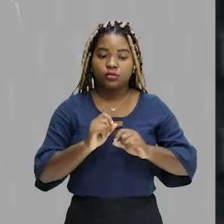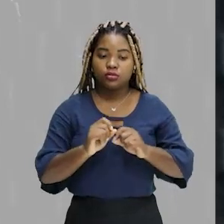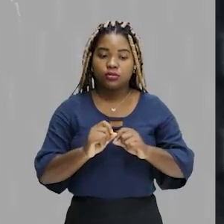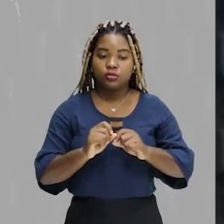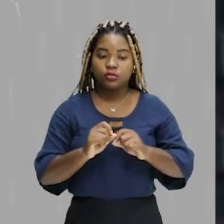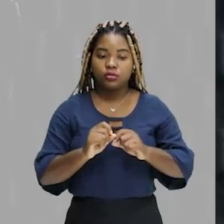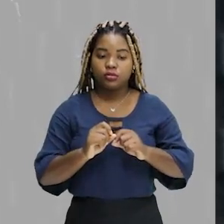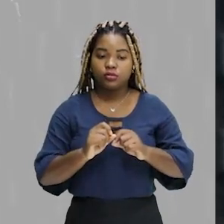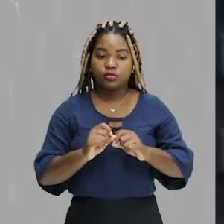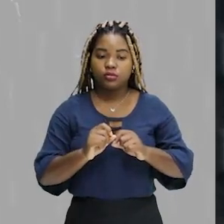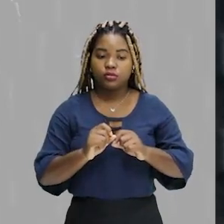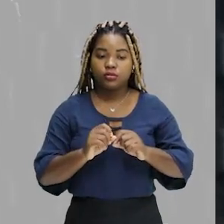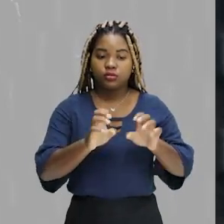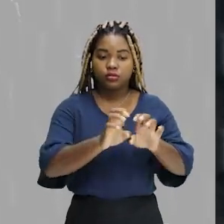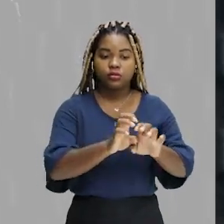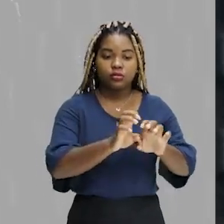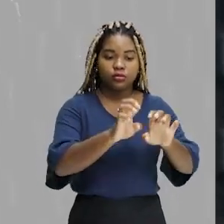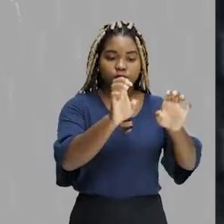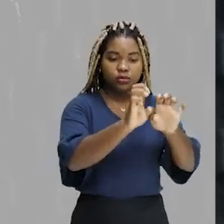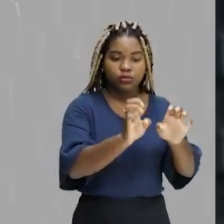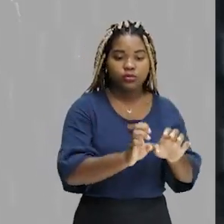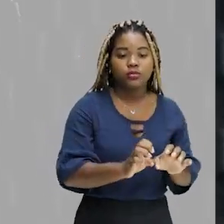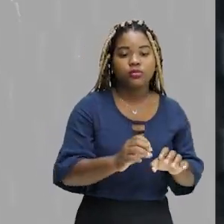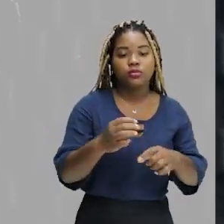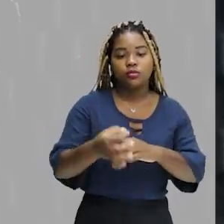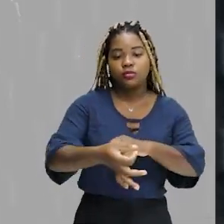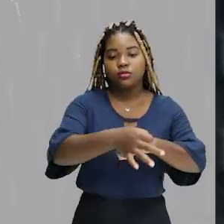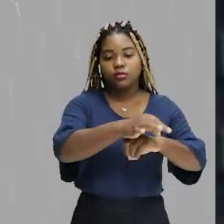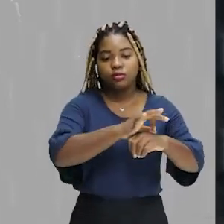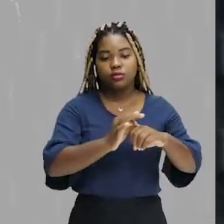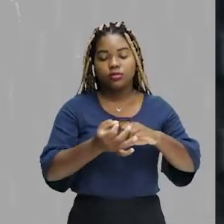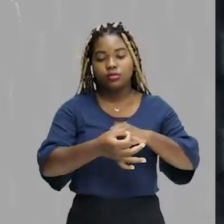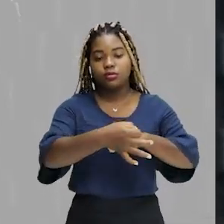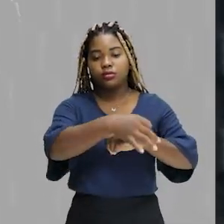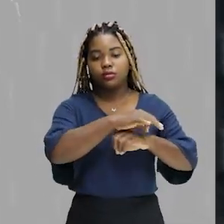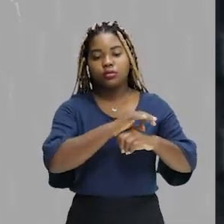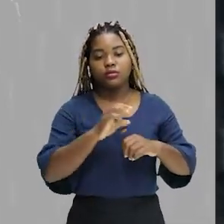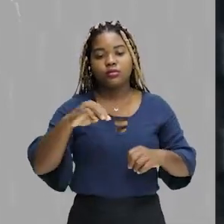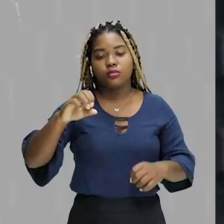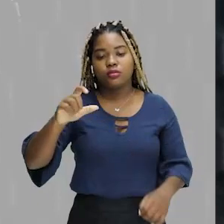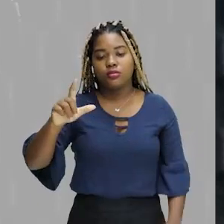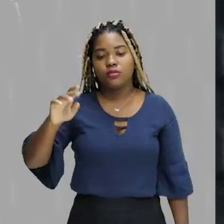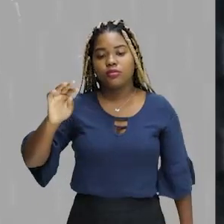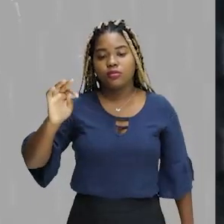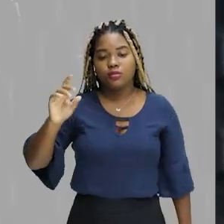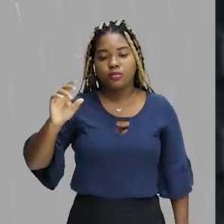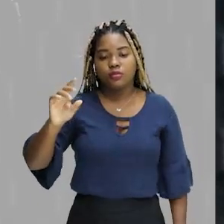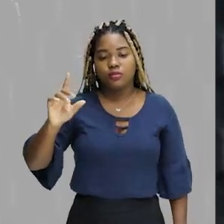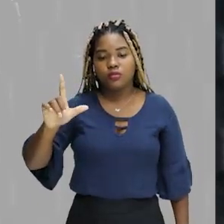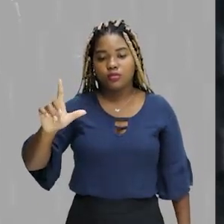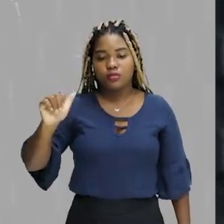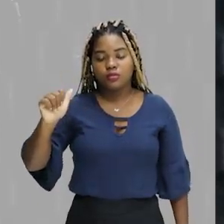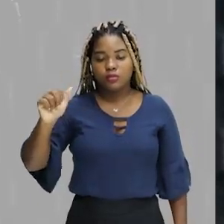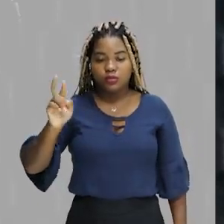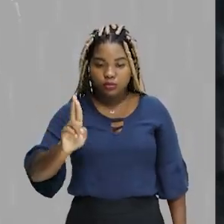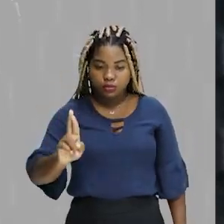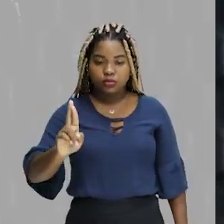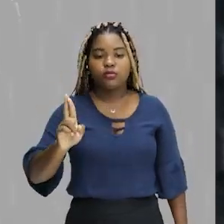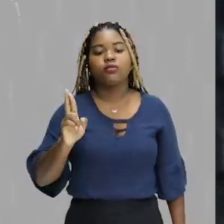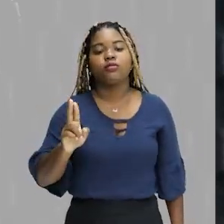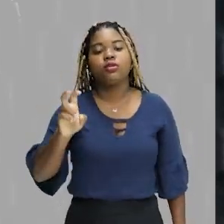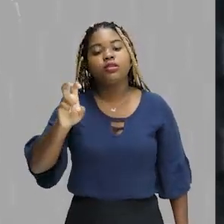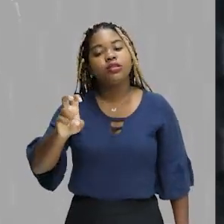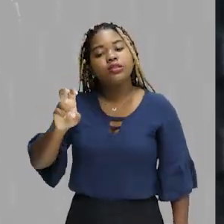molecular C5H8. Essa fórmula é a mesma do isopreno,